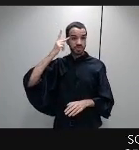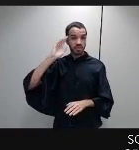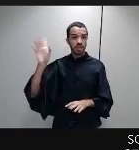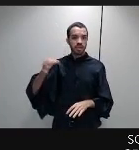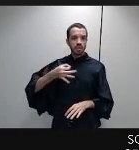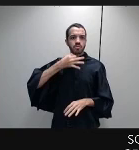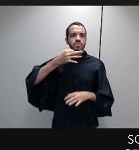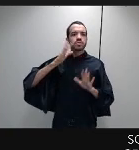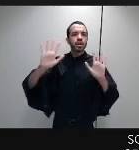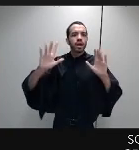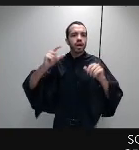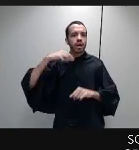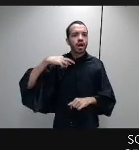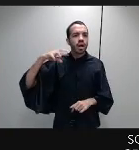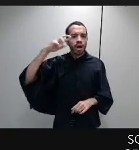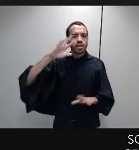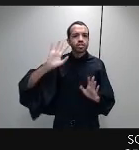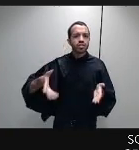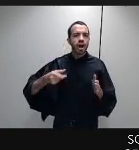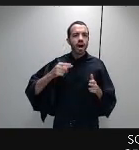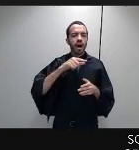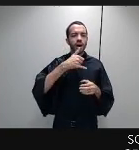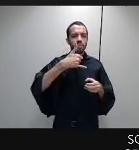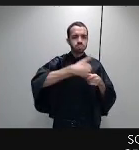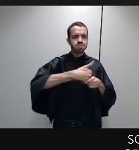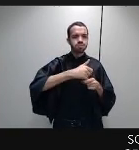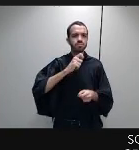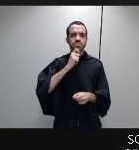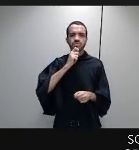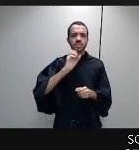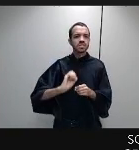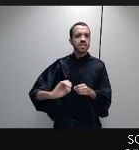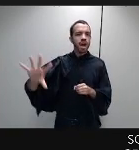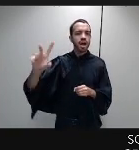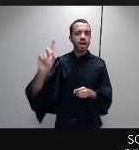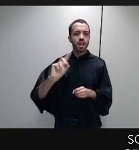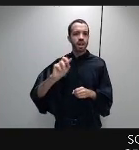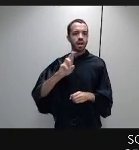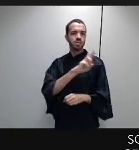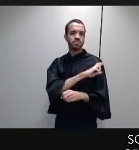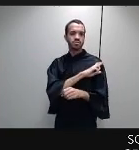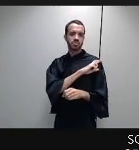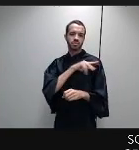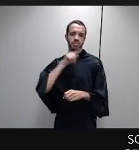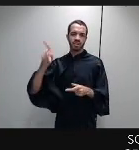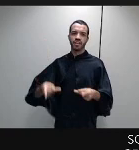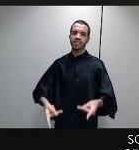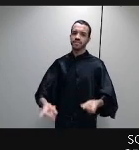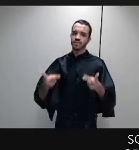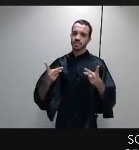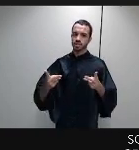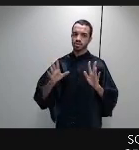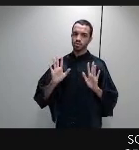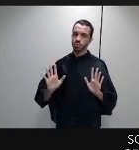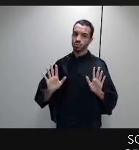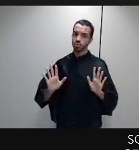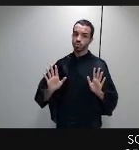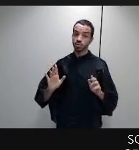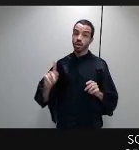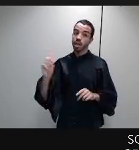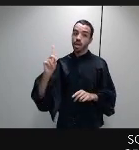não teria saído e quero aplicar a responsabilidade para a parte vendedora e nem e o comprador